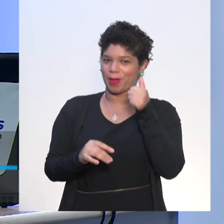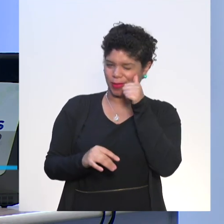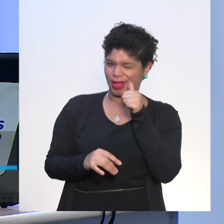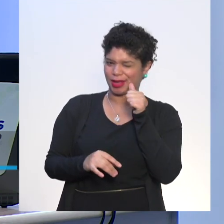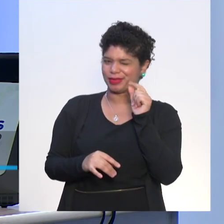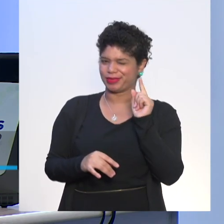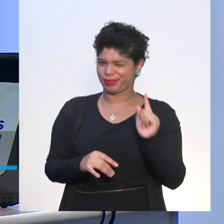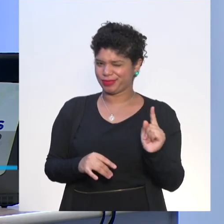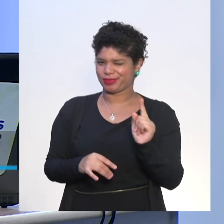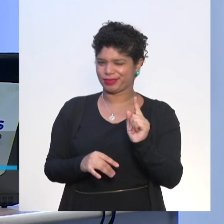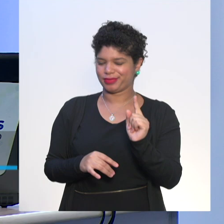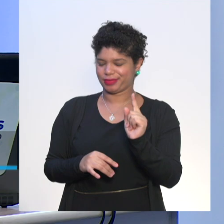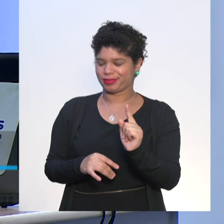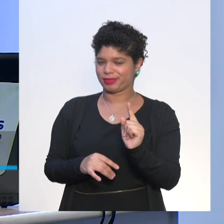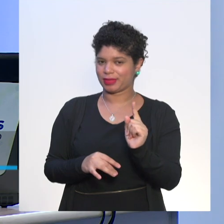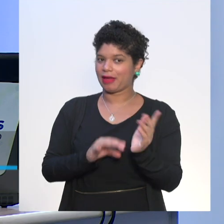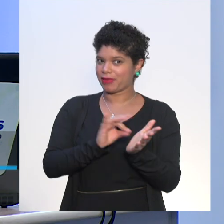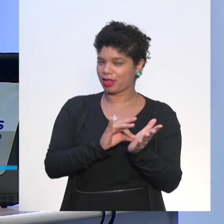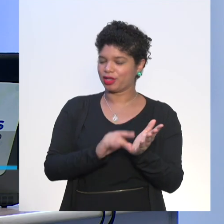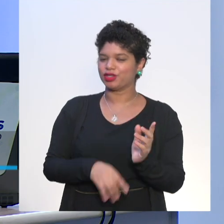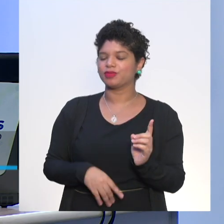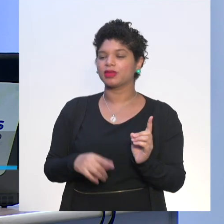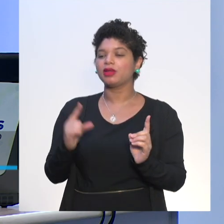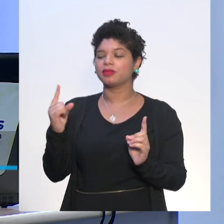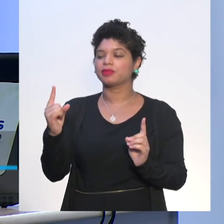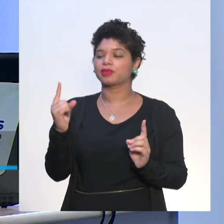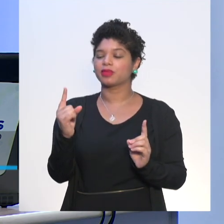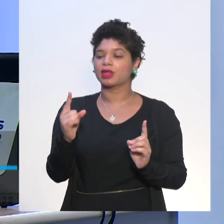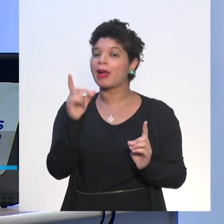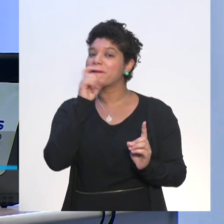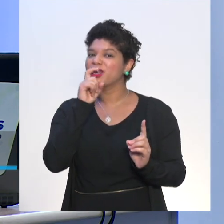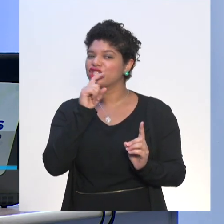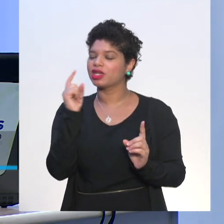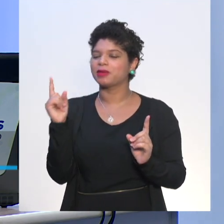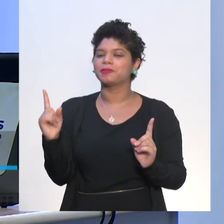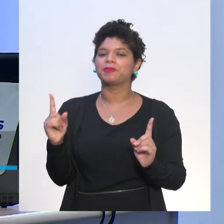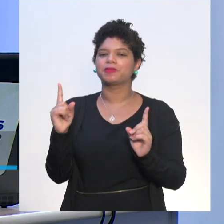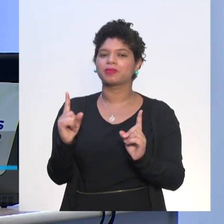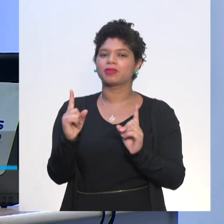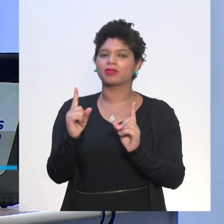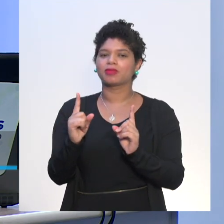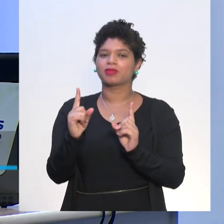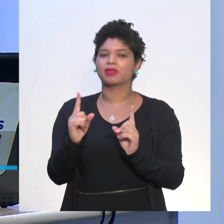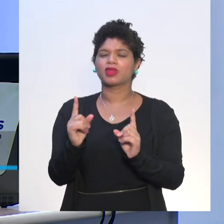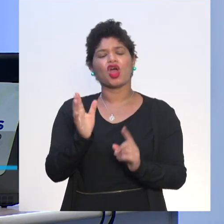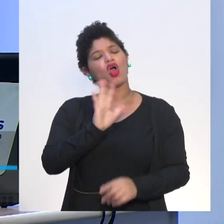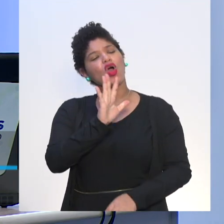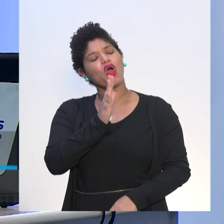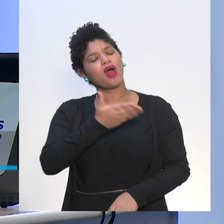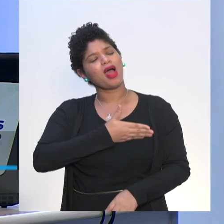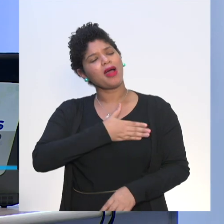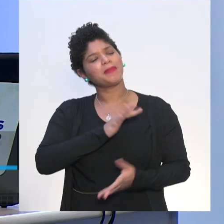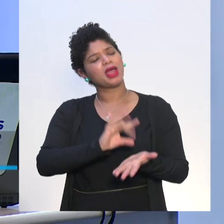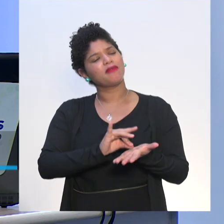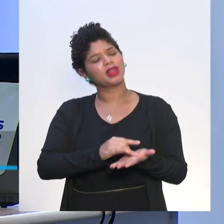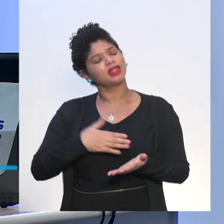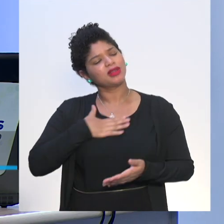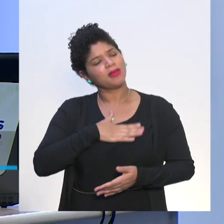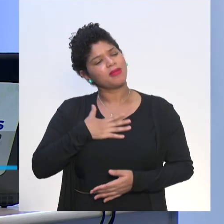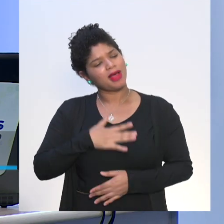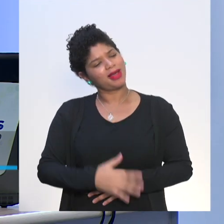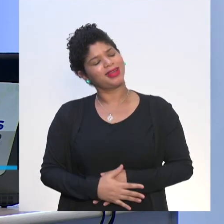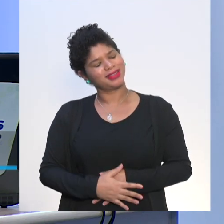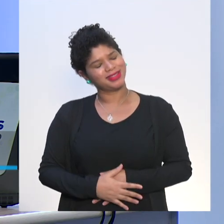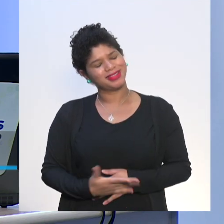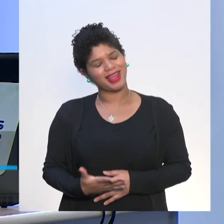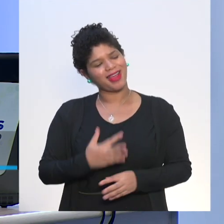pelas ruas. E a mentira teria dito assim para ela: "Oh, minha amiga verdade, que prazer te encontrá-la,